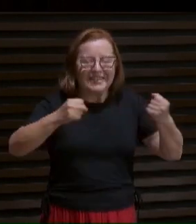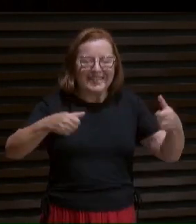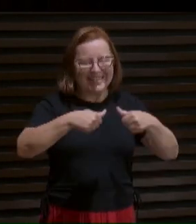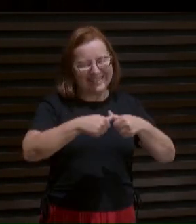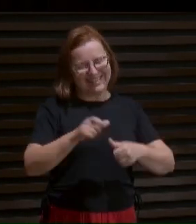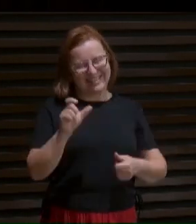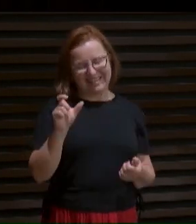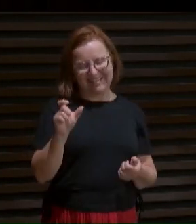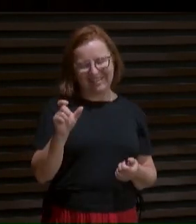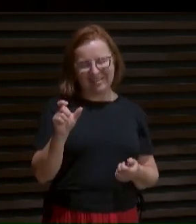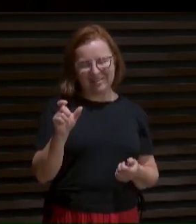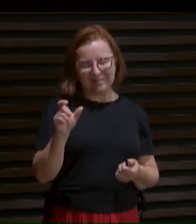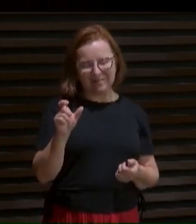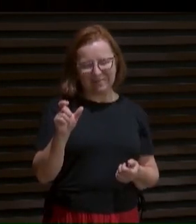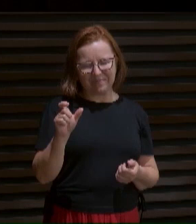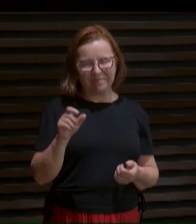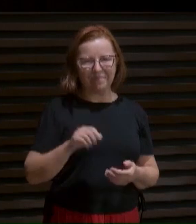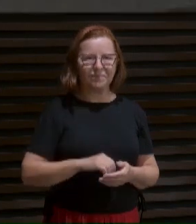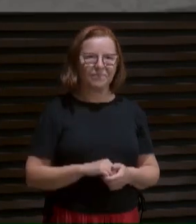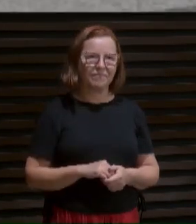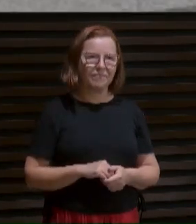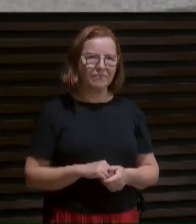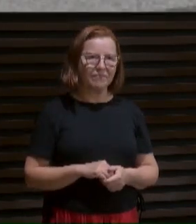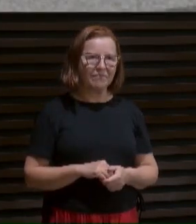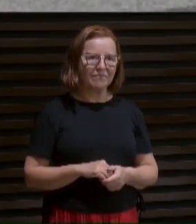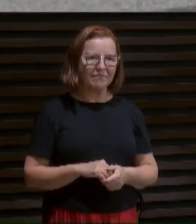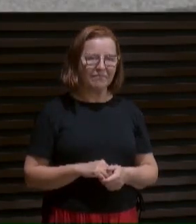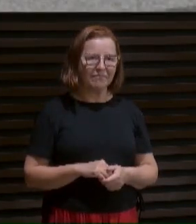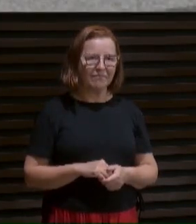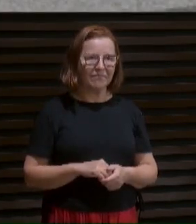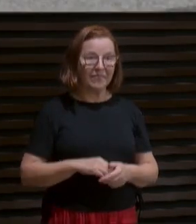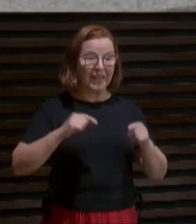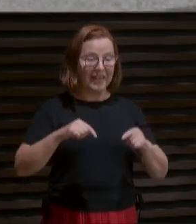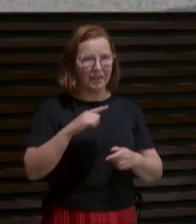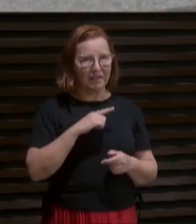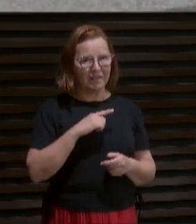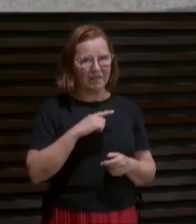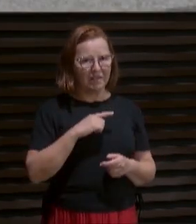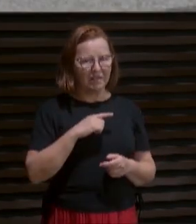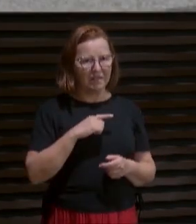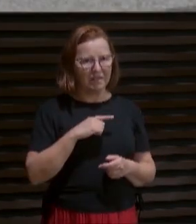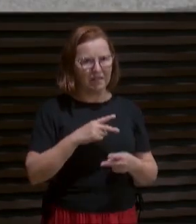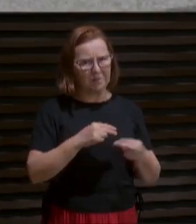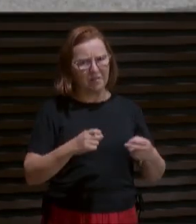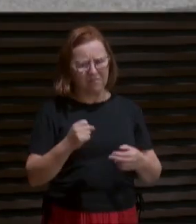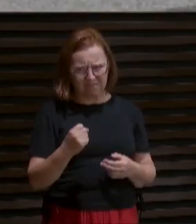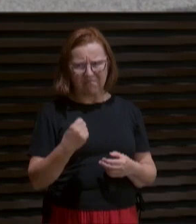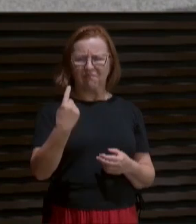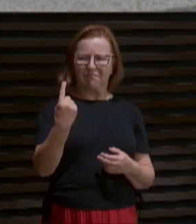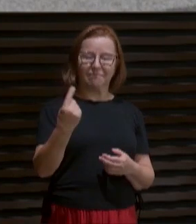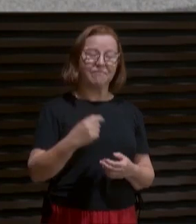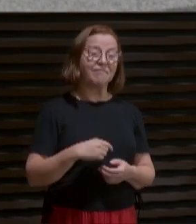palavra. Aqui nós encontramos, meus irmãos, algo esquisito.